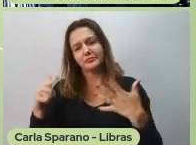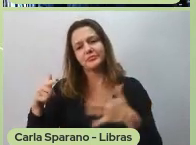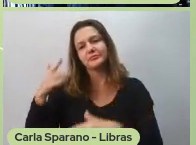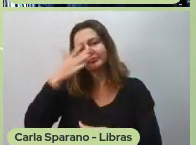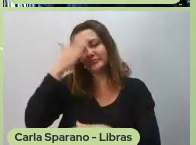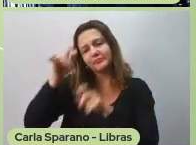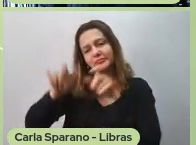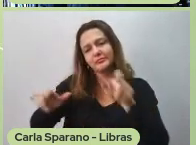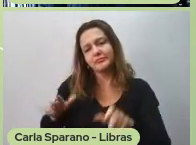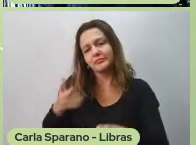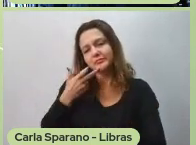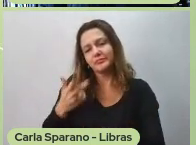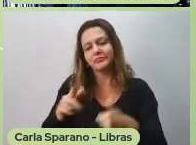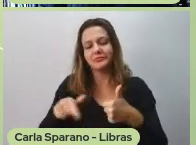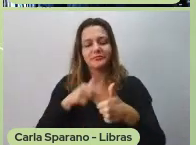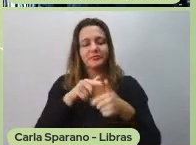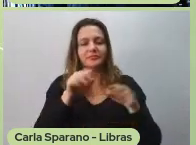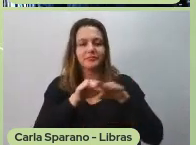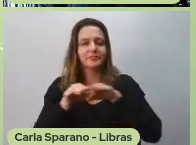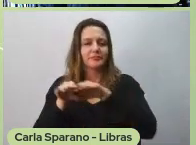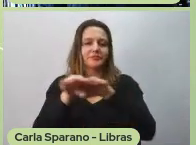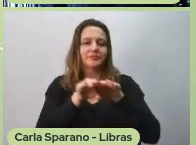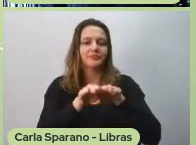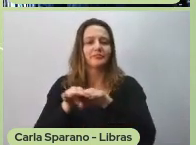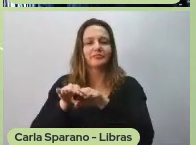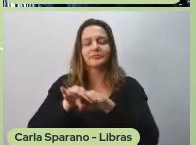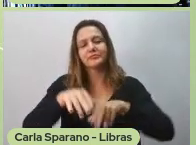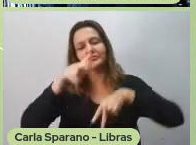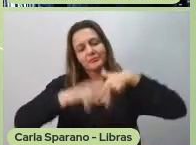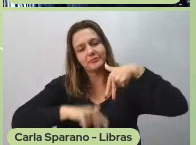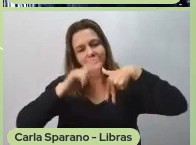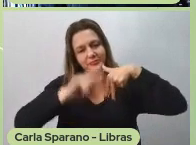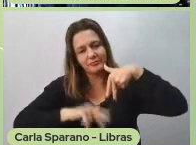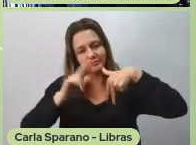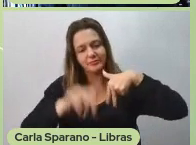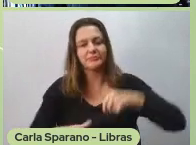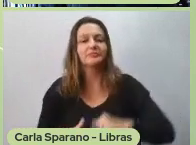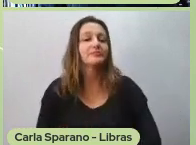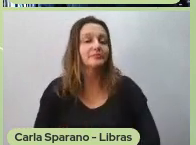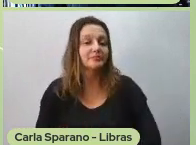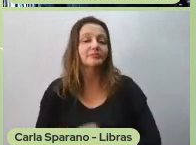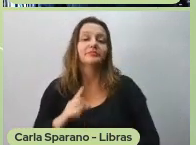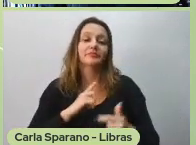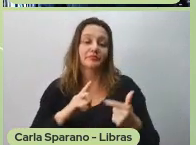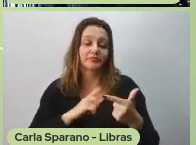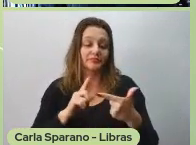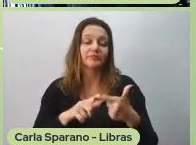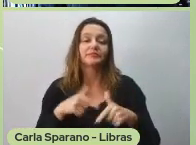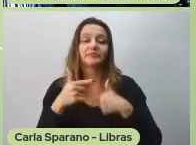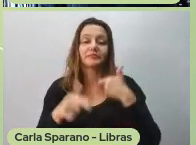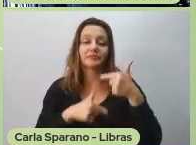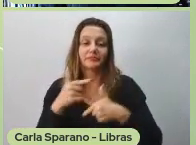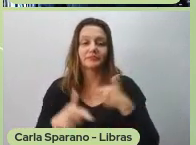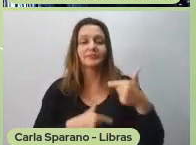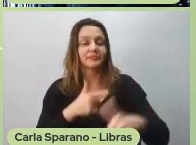trabalha a equidade de gênero, a gente tem um trabalho forte no pilar